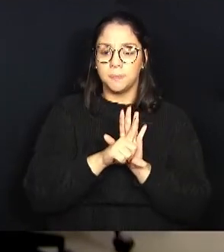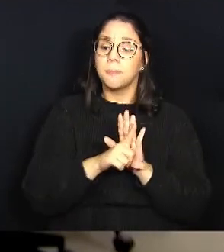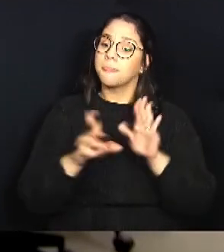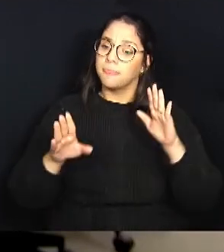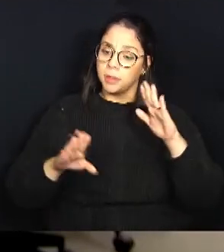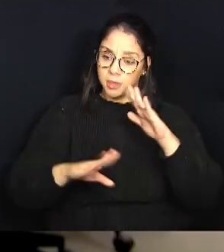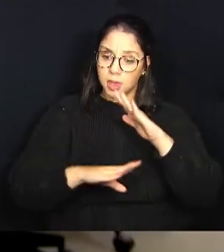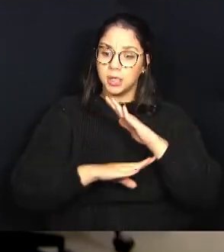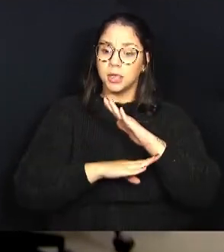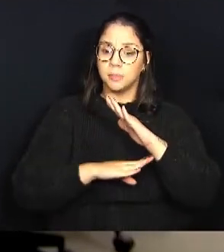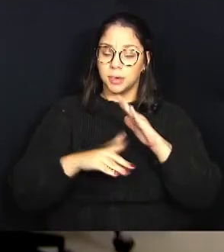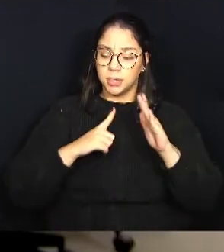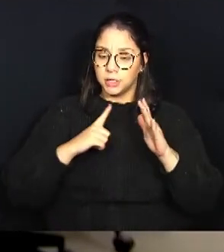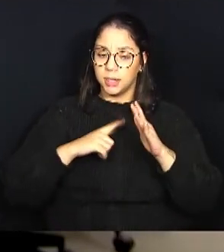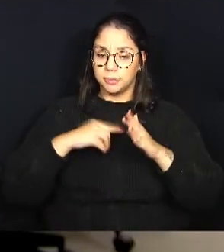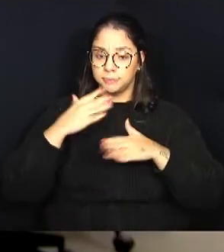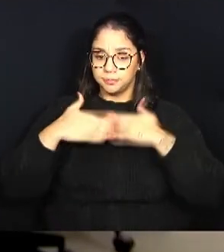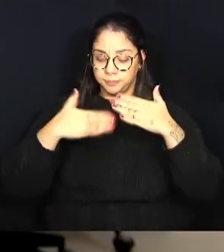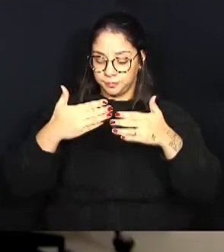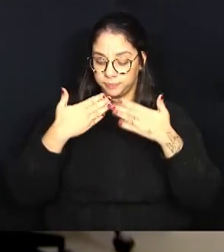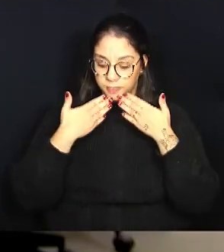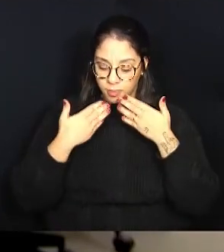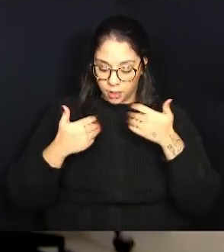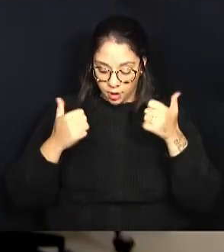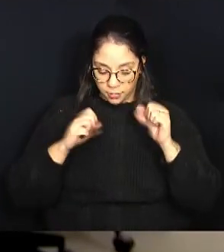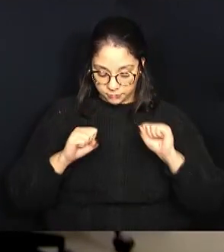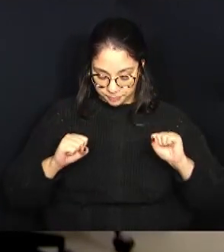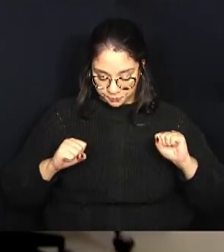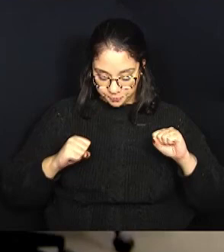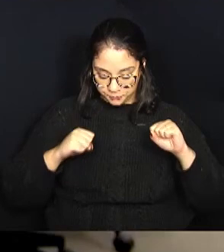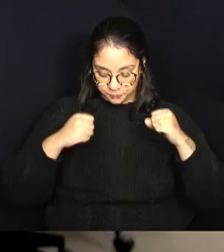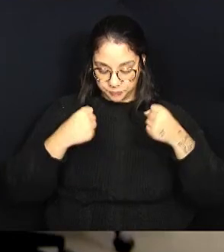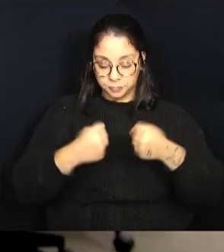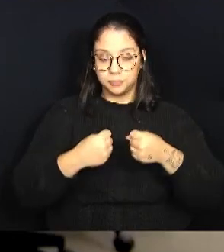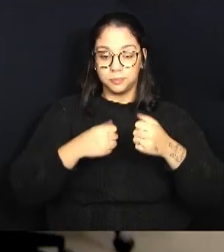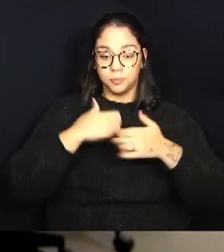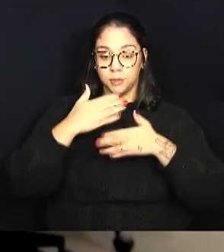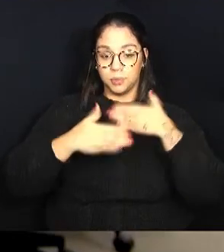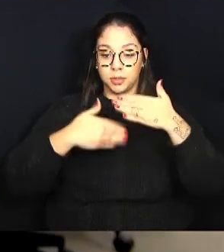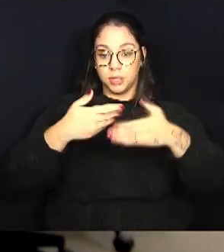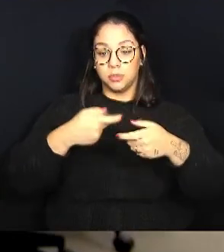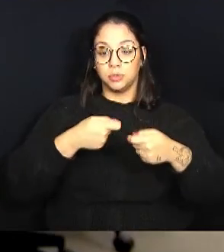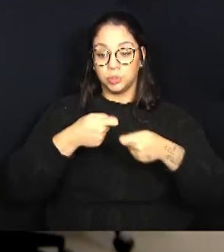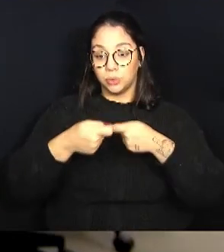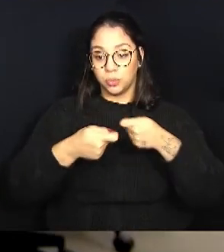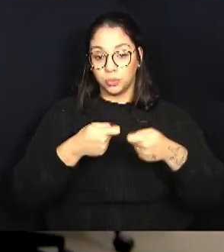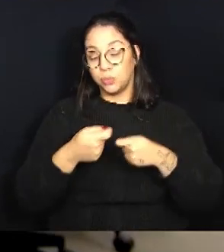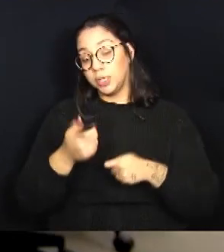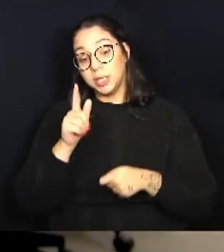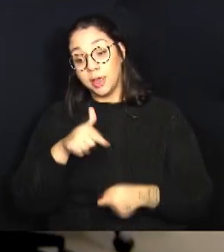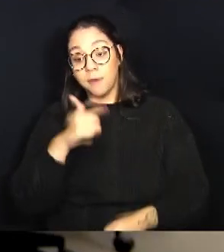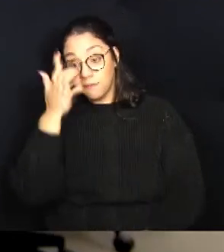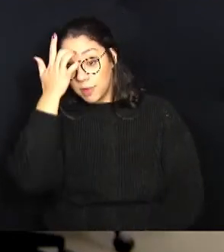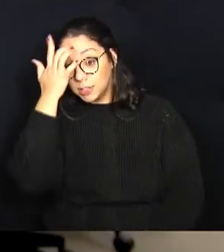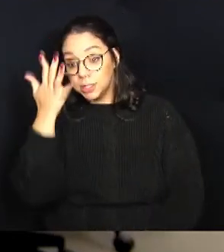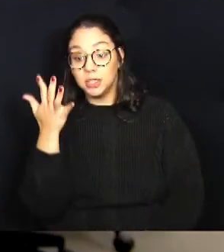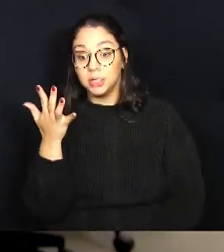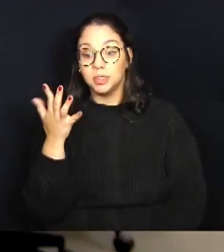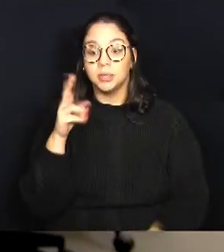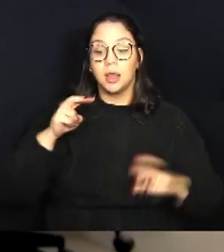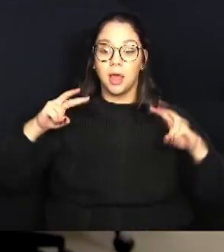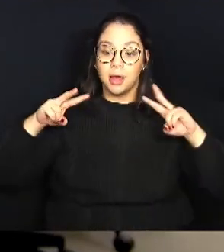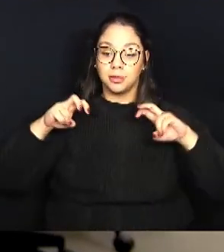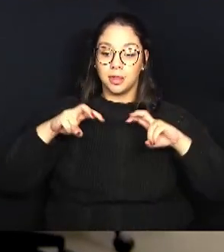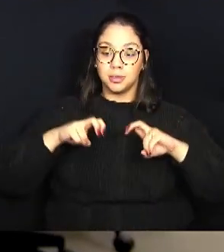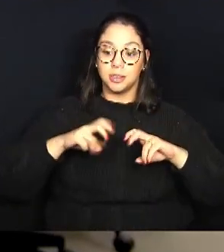tem aprimorado, está num esforço de aprimorar os processos de controle, o que facilita, obviamente, a análise e